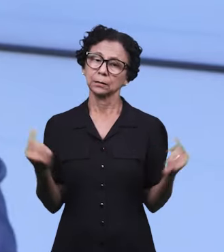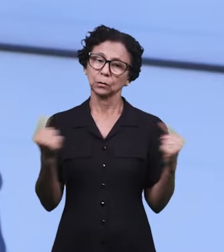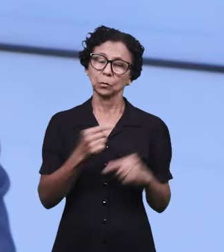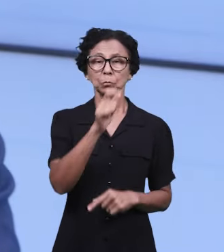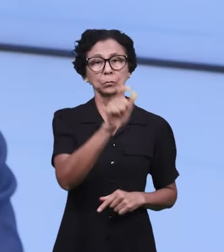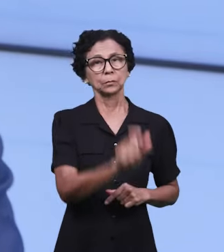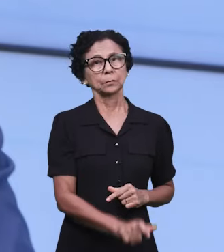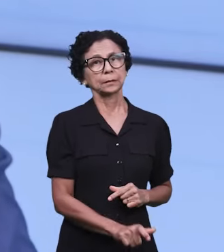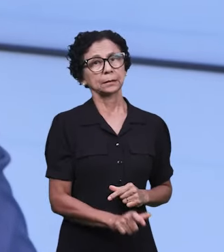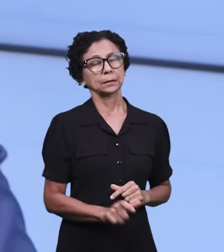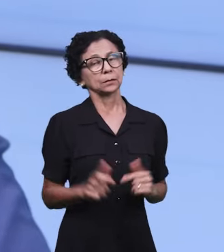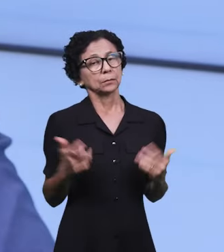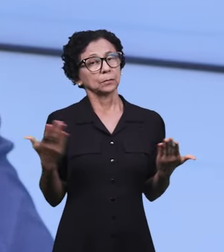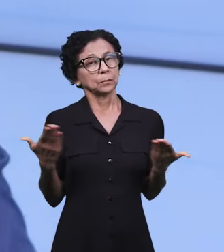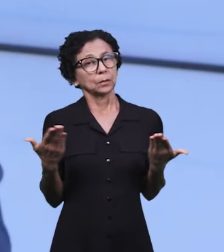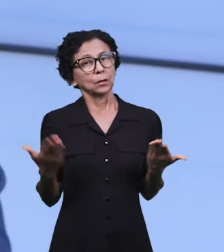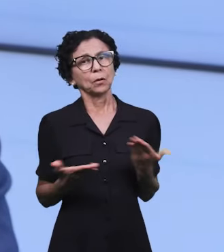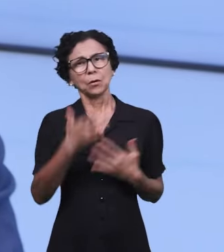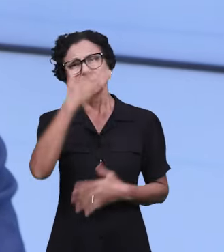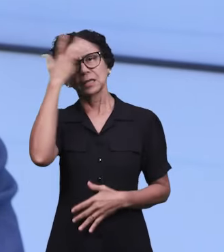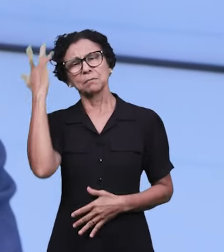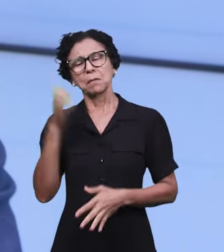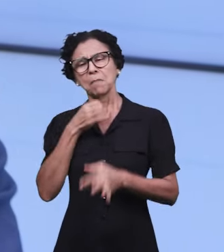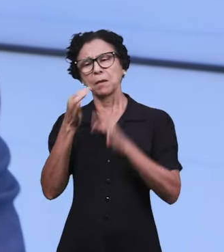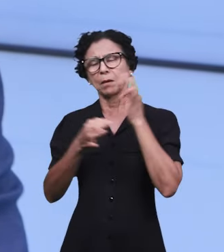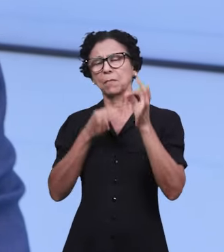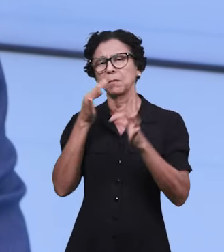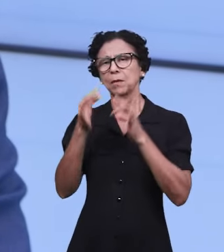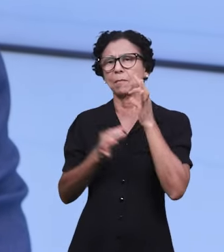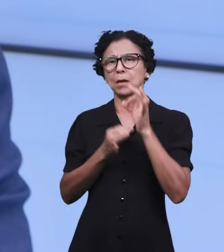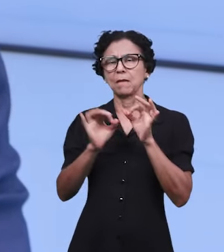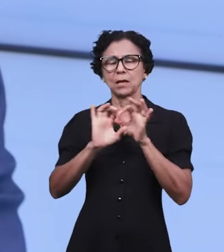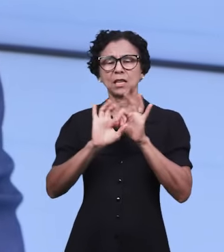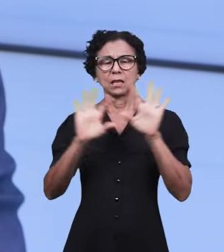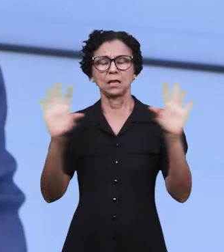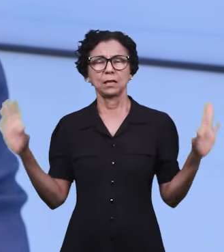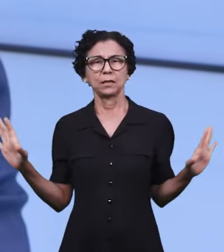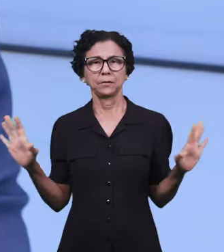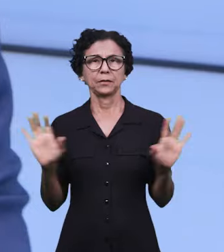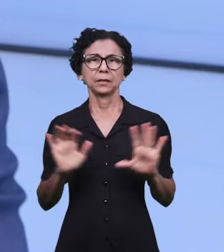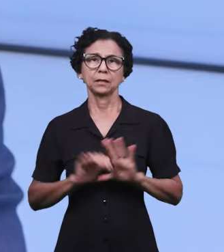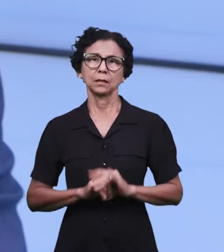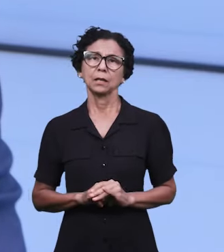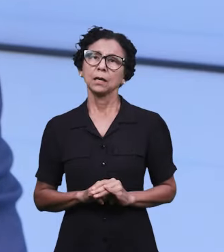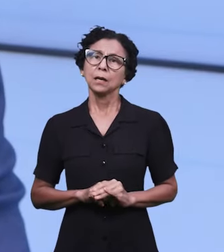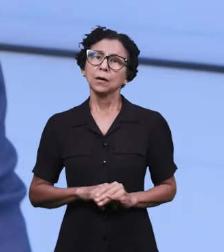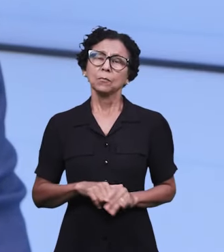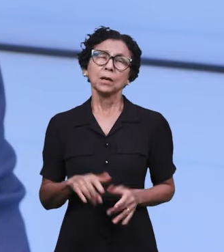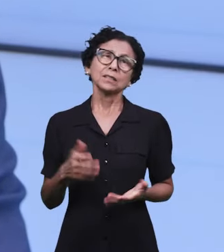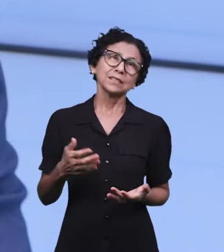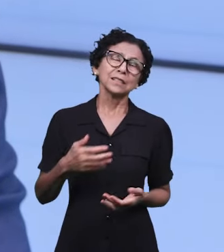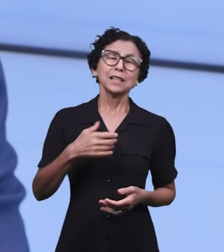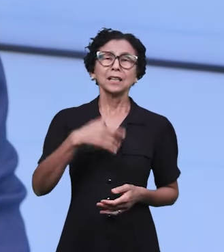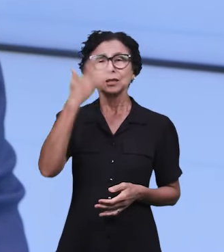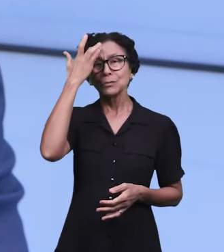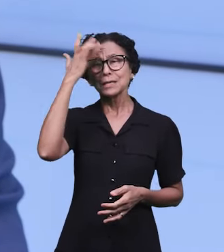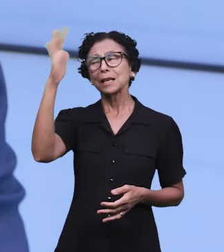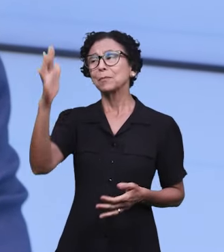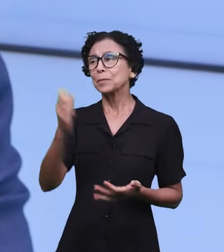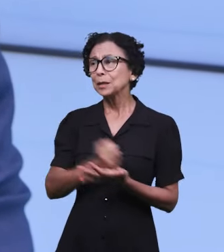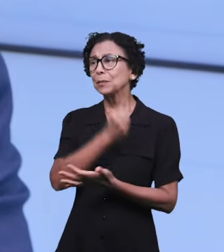corriqueira tudo querem colocar tudo querem repostar e pode ser mais falar mas eu tinha ignorância sobre isso mas você